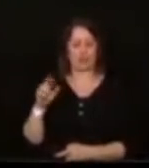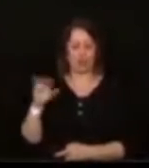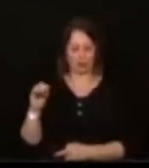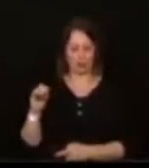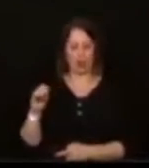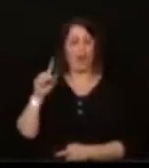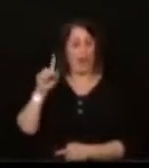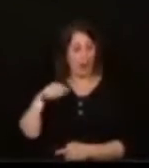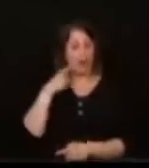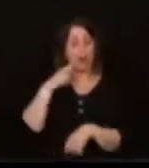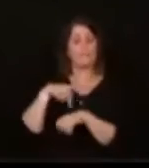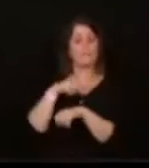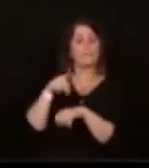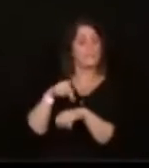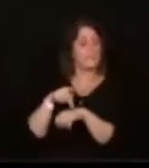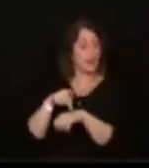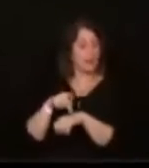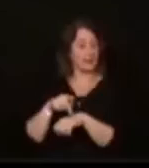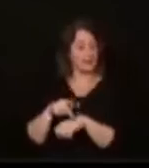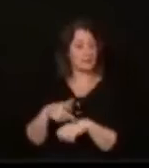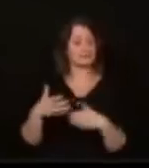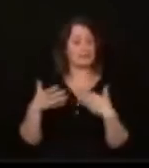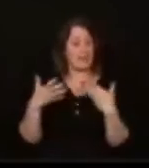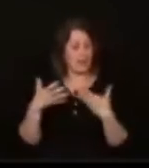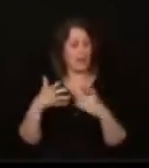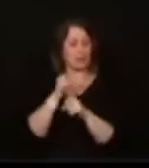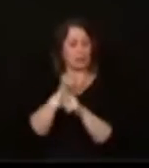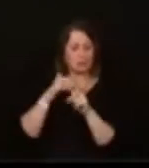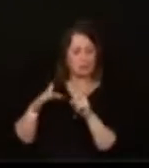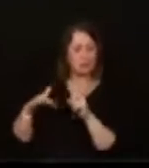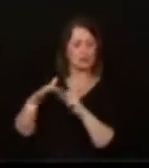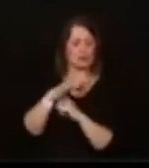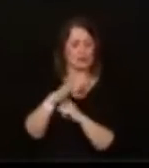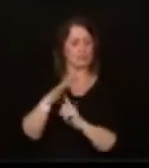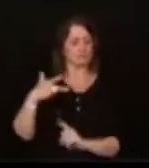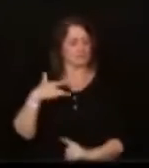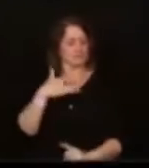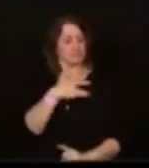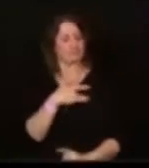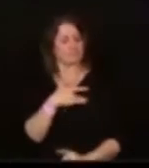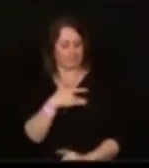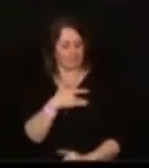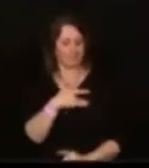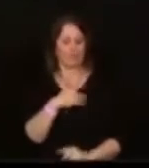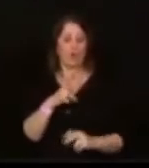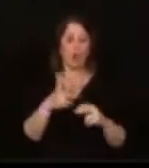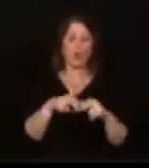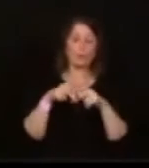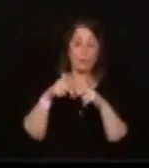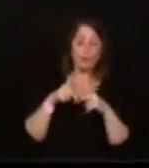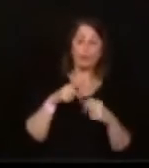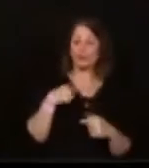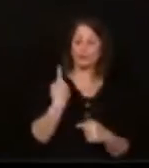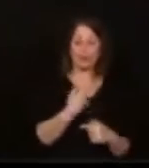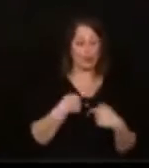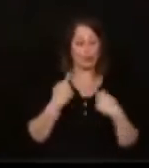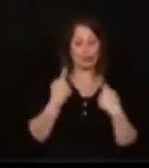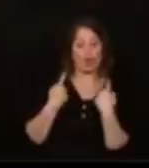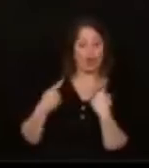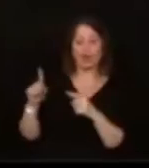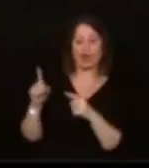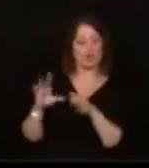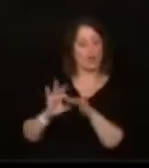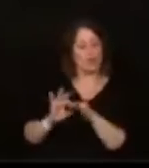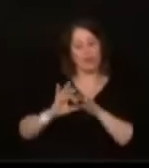É um país que quer uma sociedade sadia, por isso somos contra a liberação